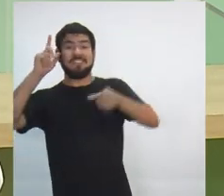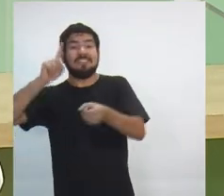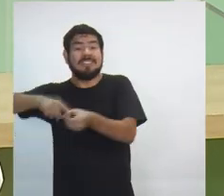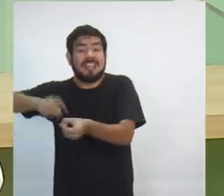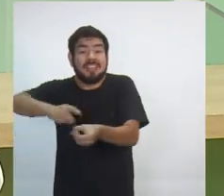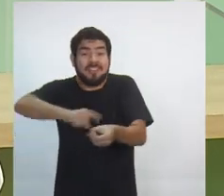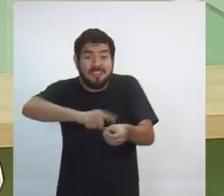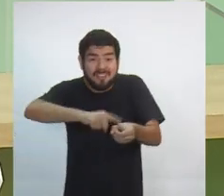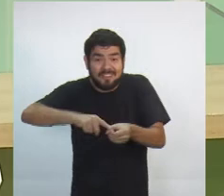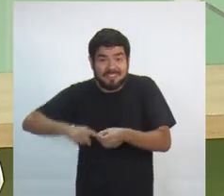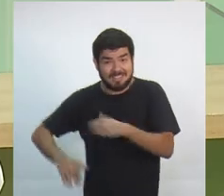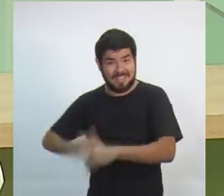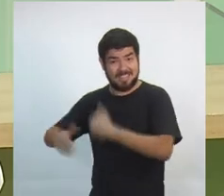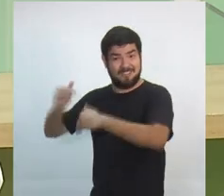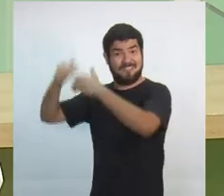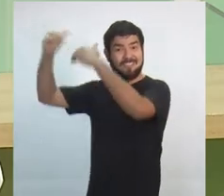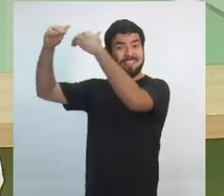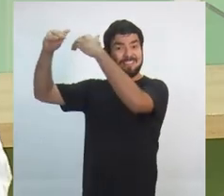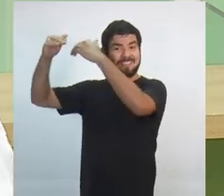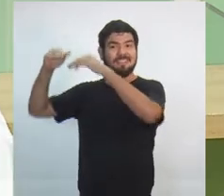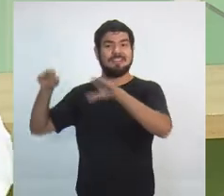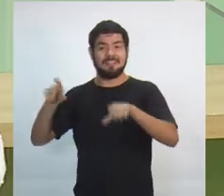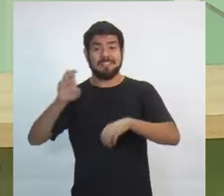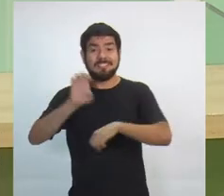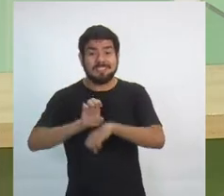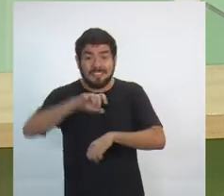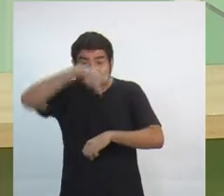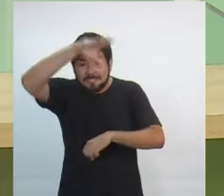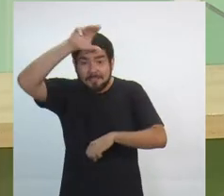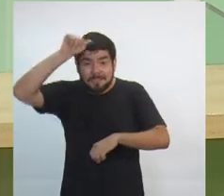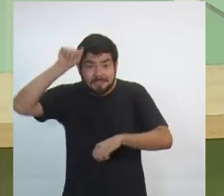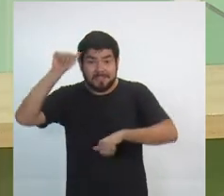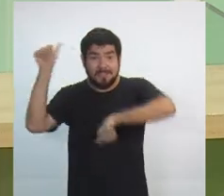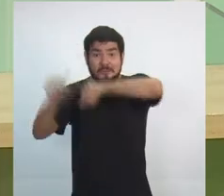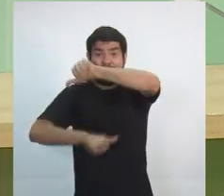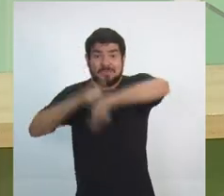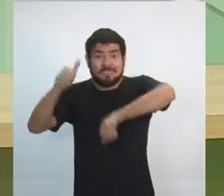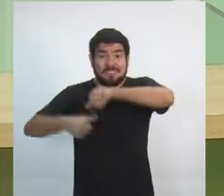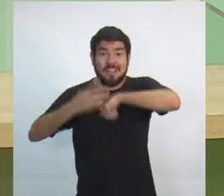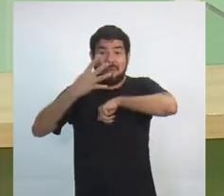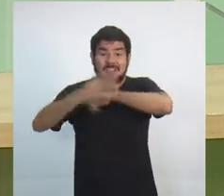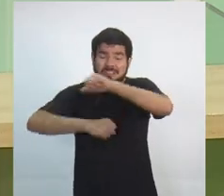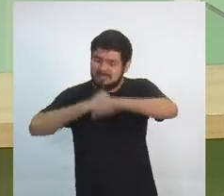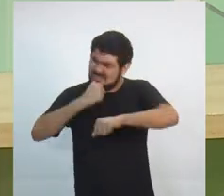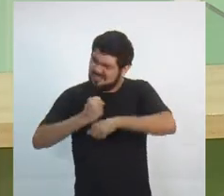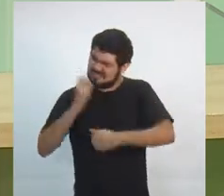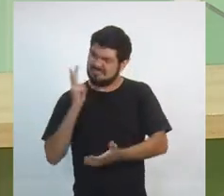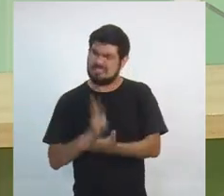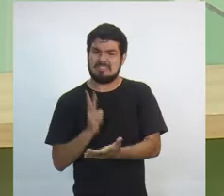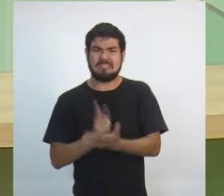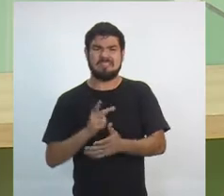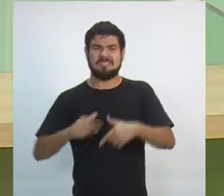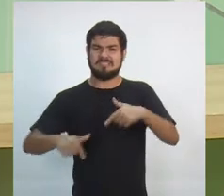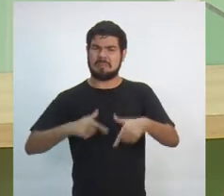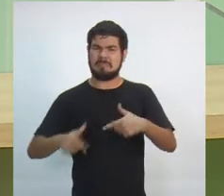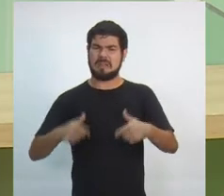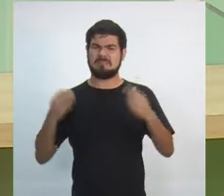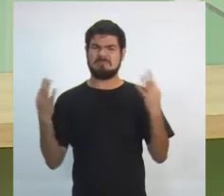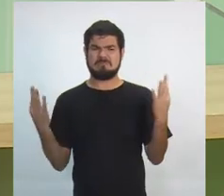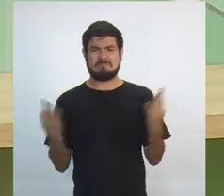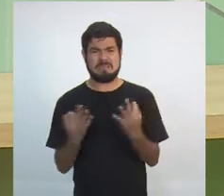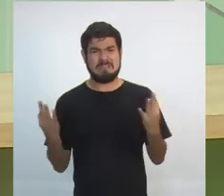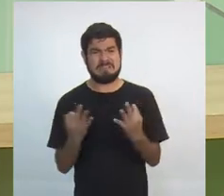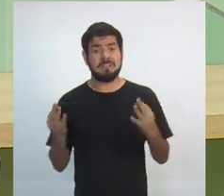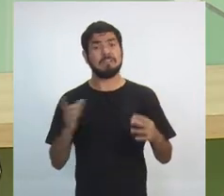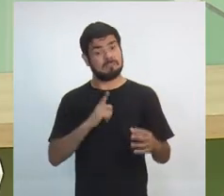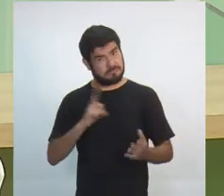do Amazonas nos próximos 4 anos em um dos estados mais eficientes na sua gestão, porque nós temos recursos